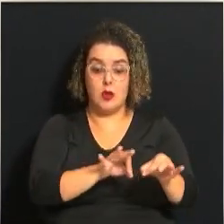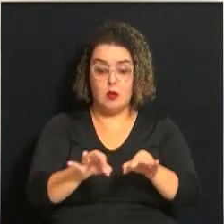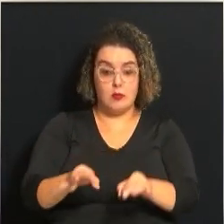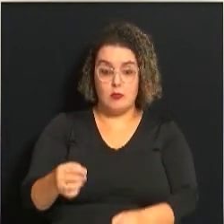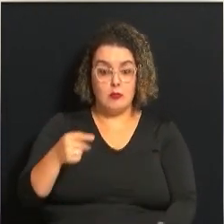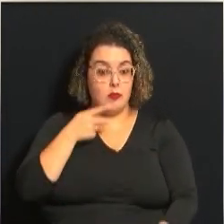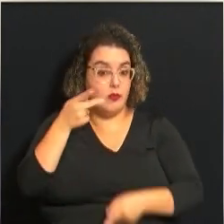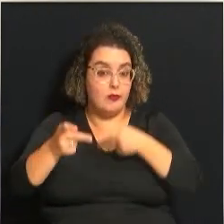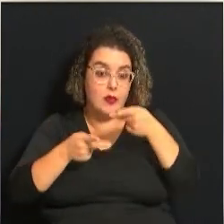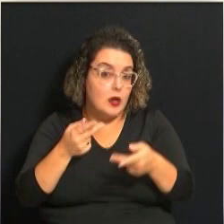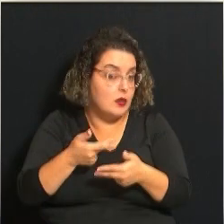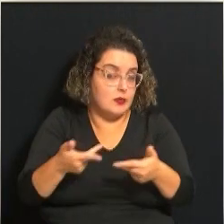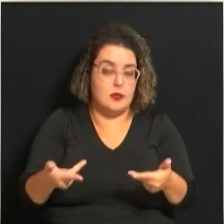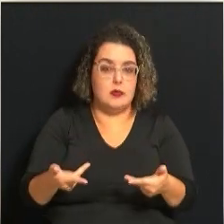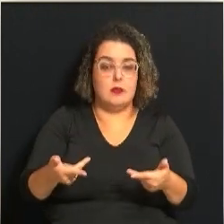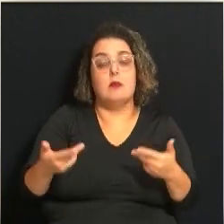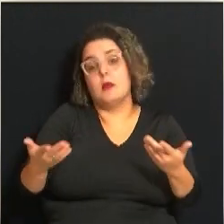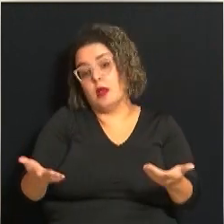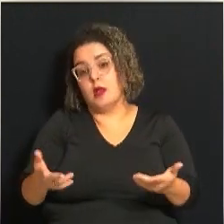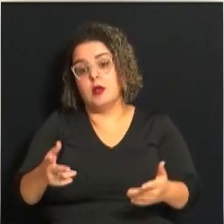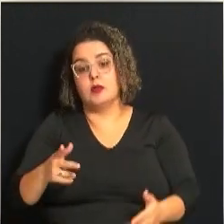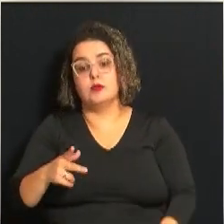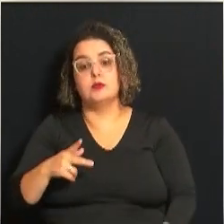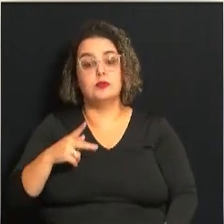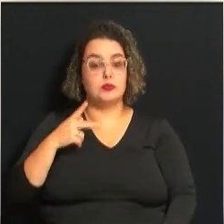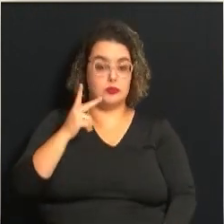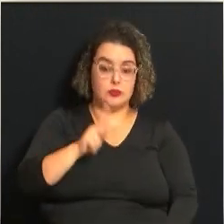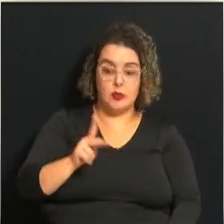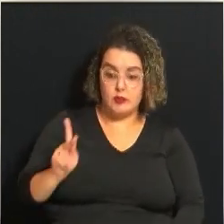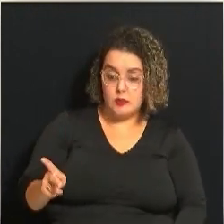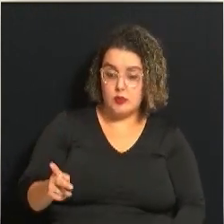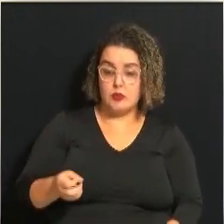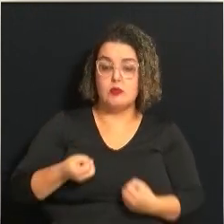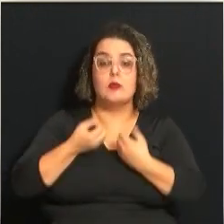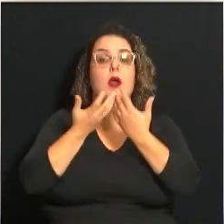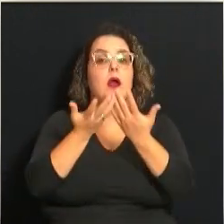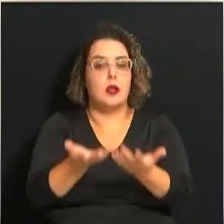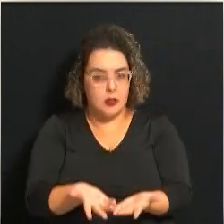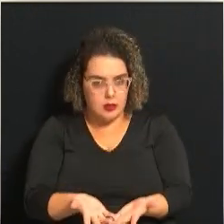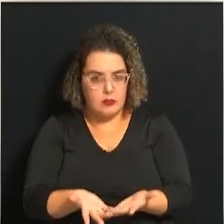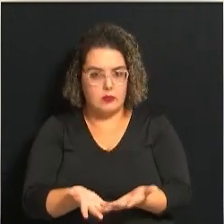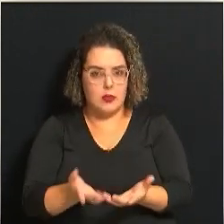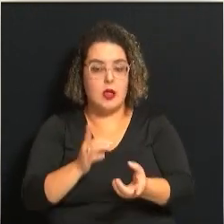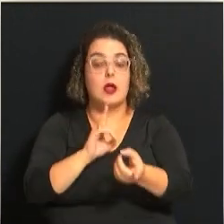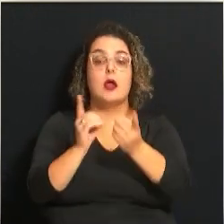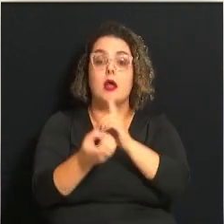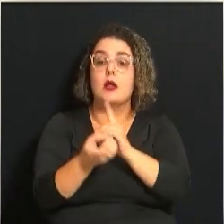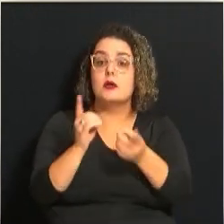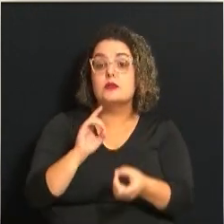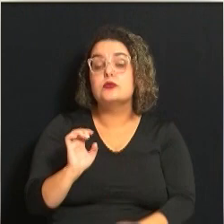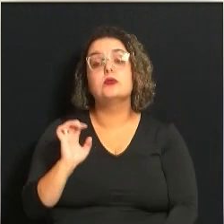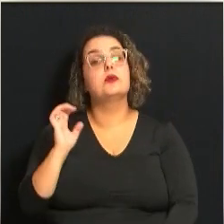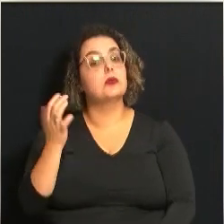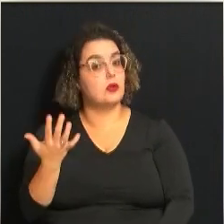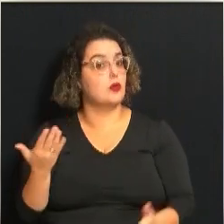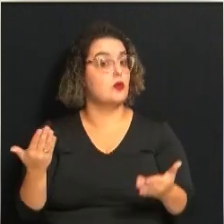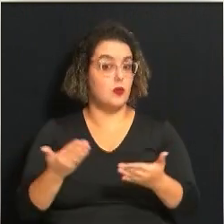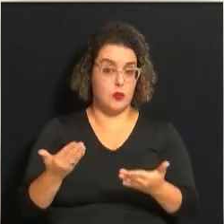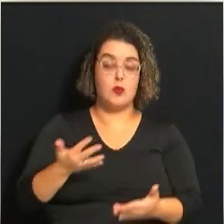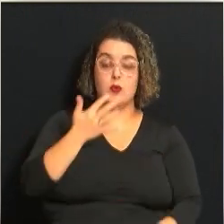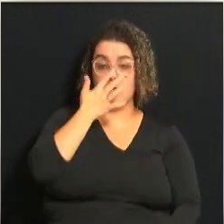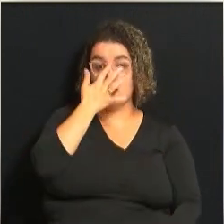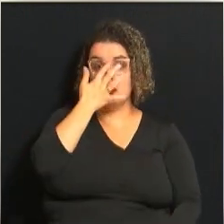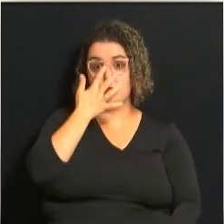falado, mas os professores puderam trazer exatamente essa dinâmica que tem acontecido hoje, né?